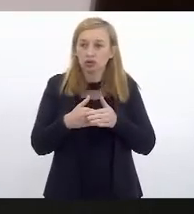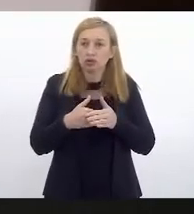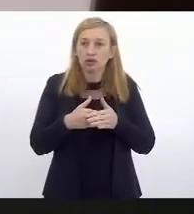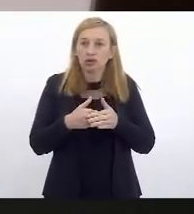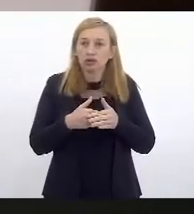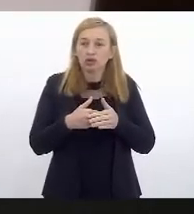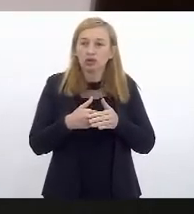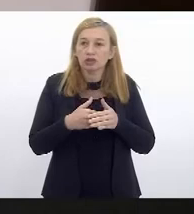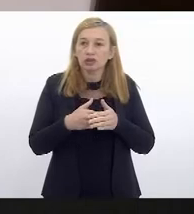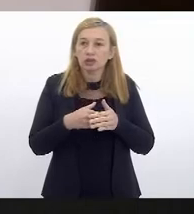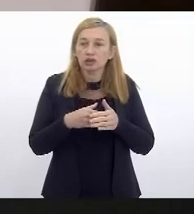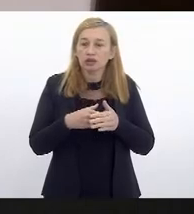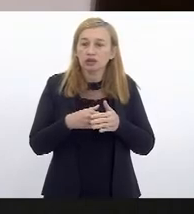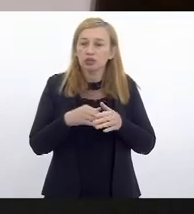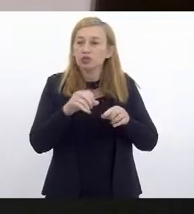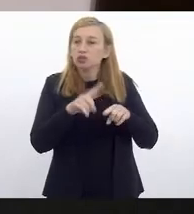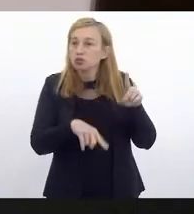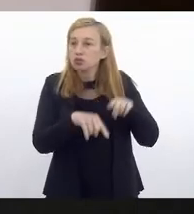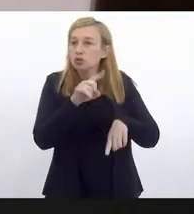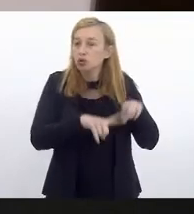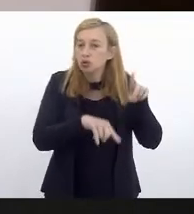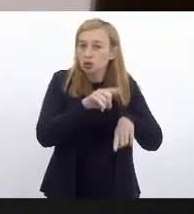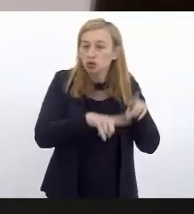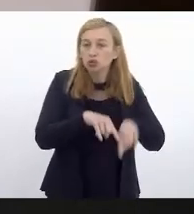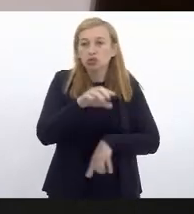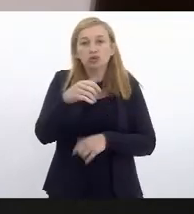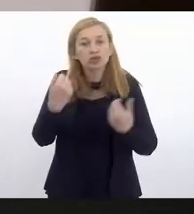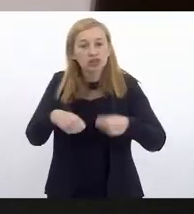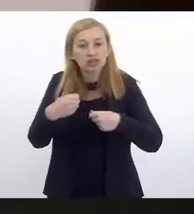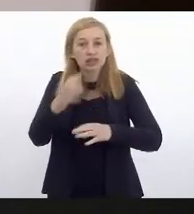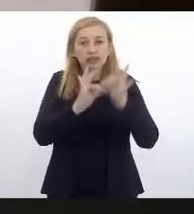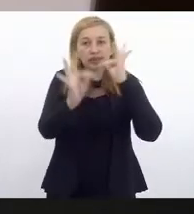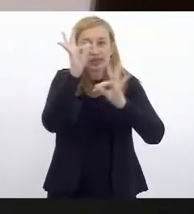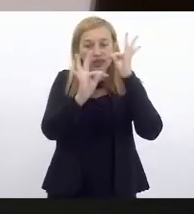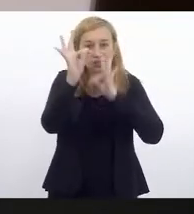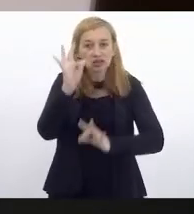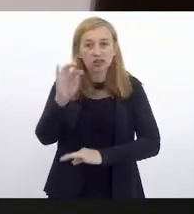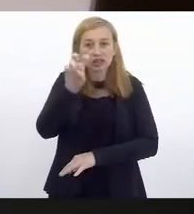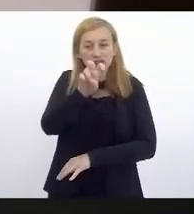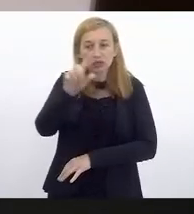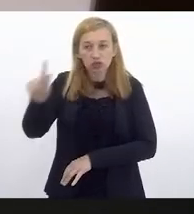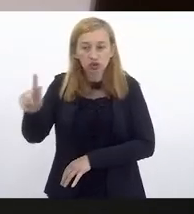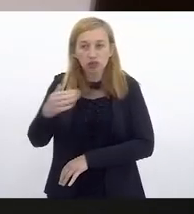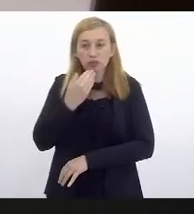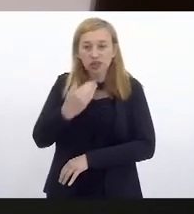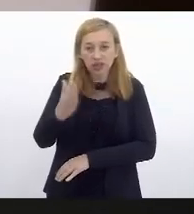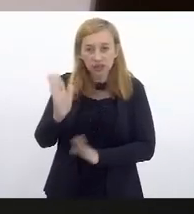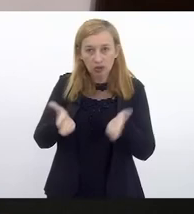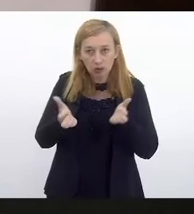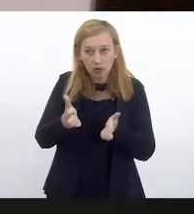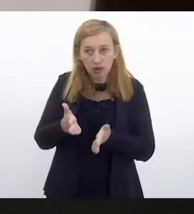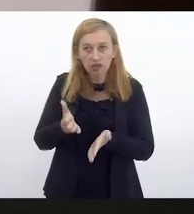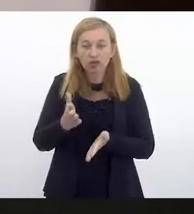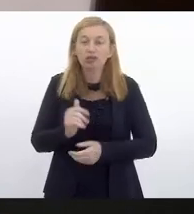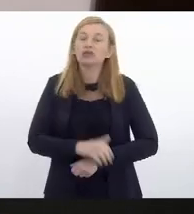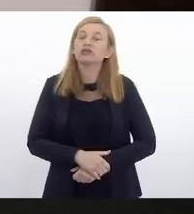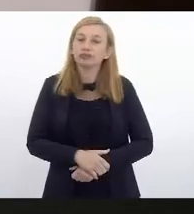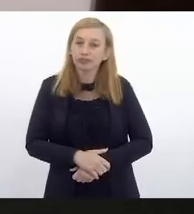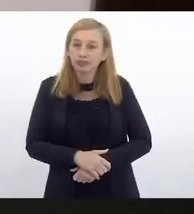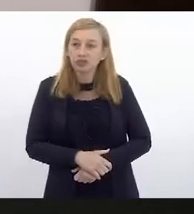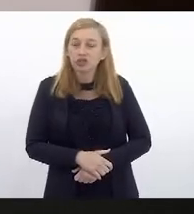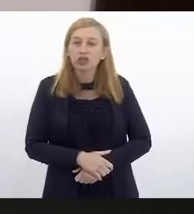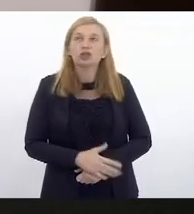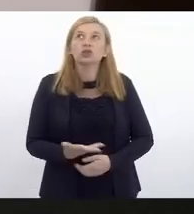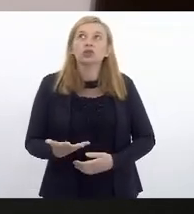os aparelhos, equipamentos, torres necessárias para a tecnologia 5G que foi licitada agora. A gente já fez isso lá